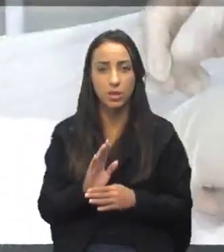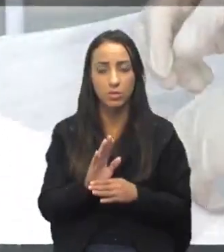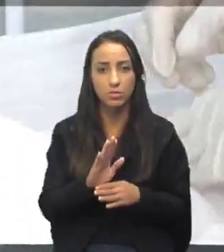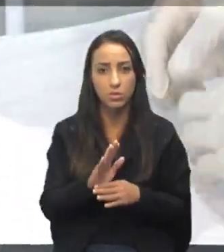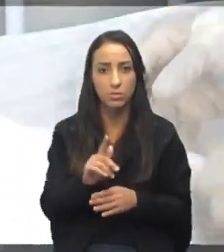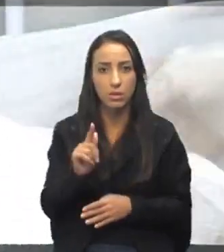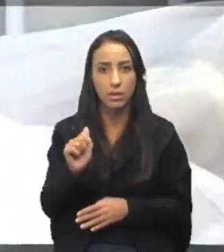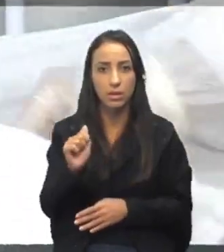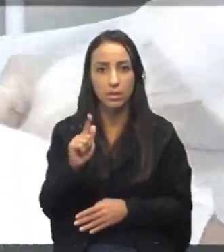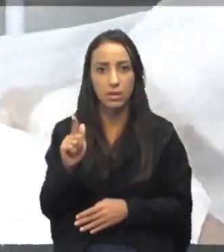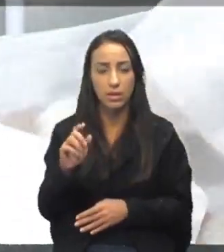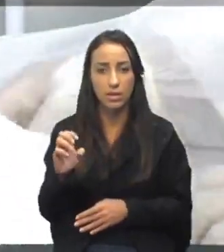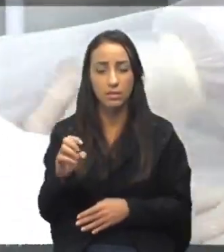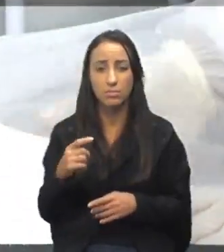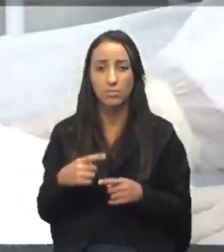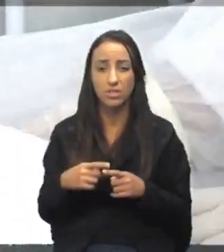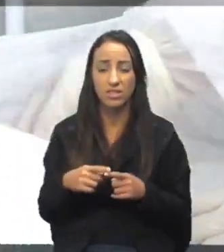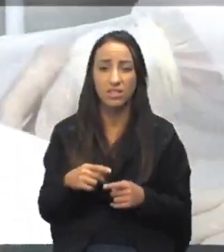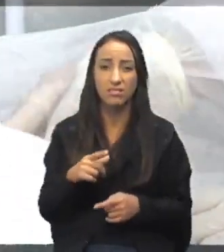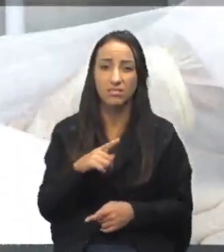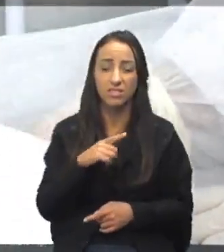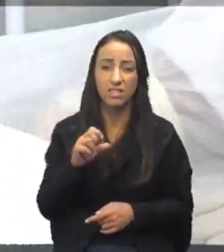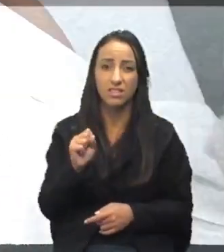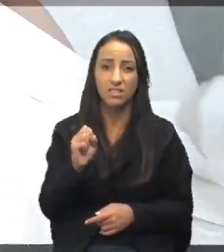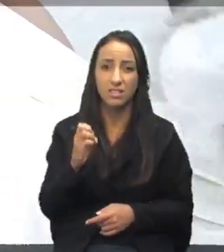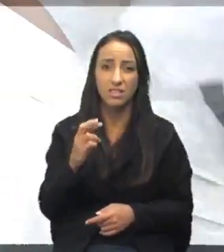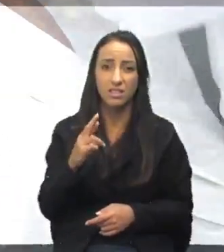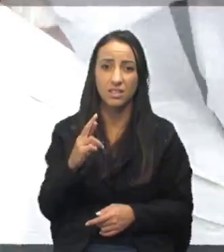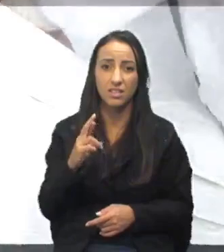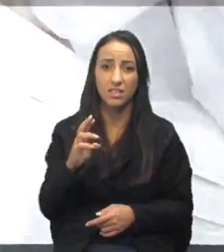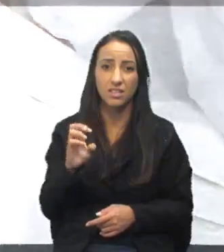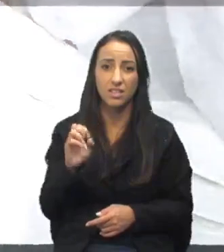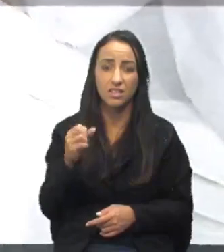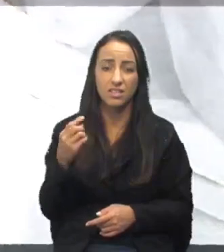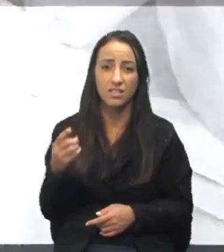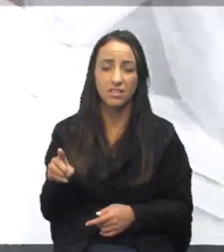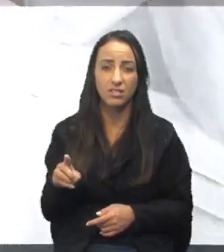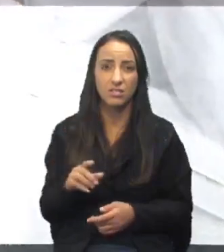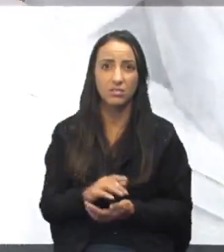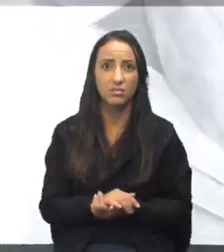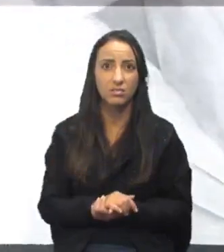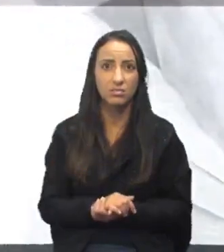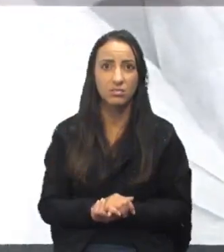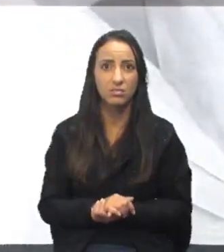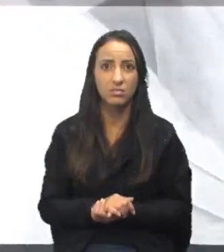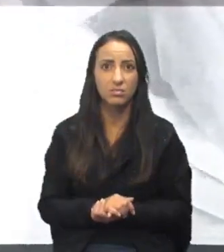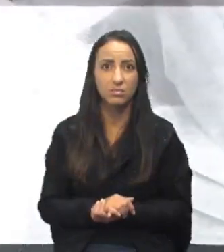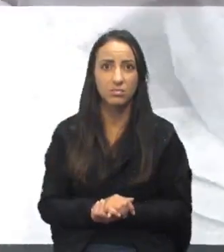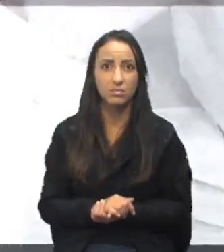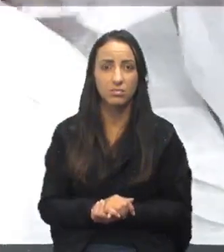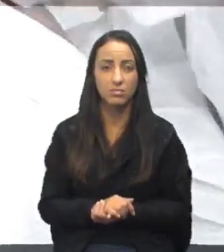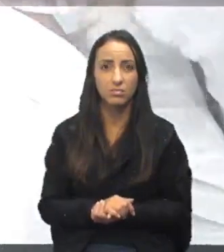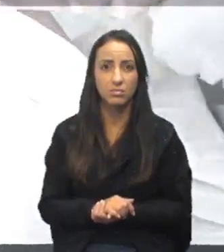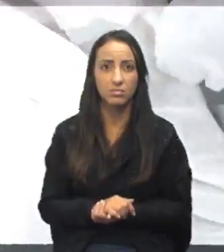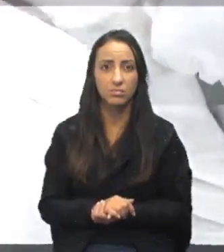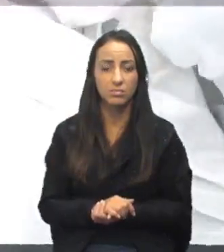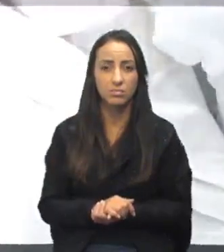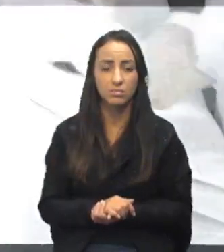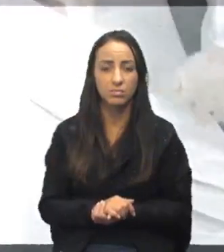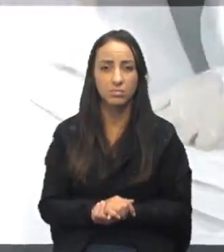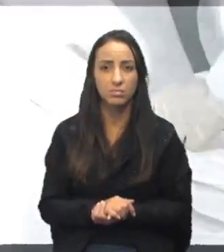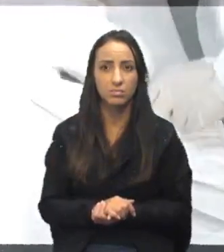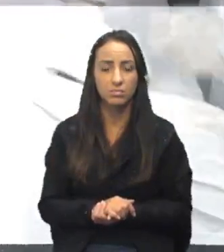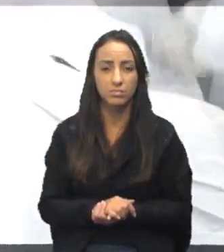gaze, justamente porque vai haver secreções e, então, precisamos evitar